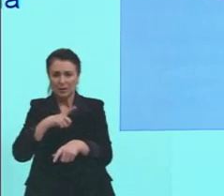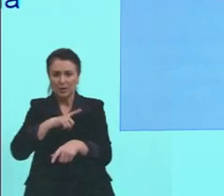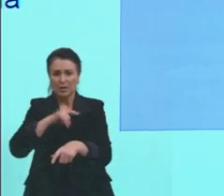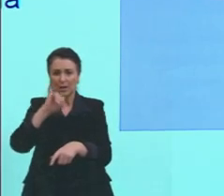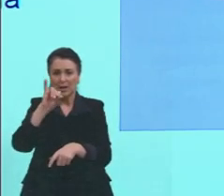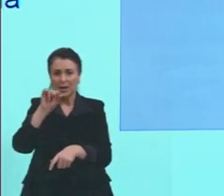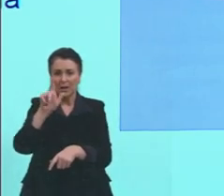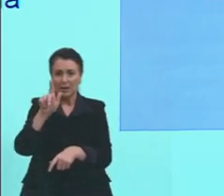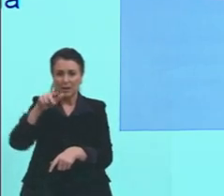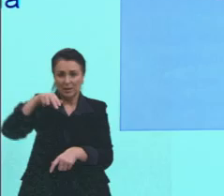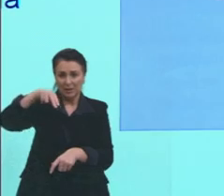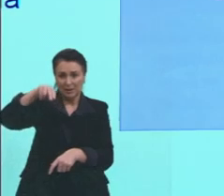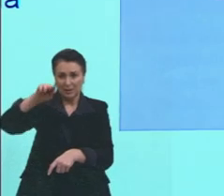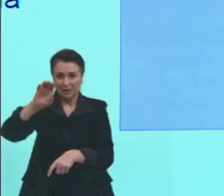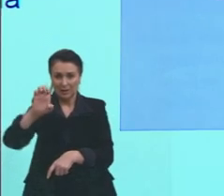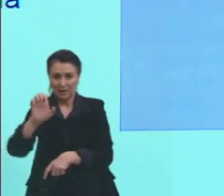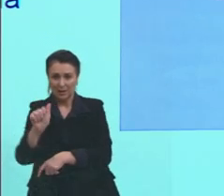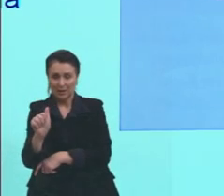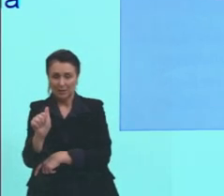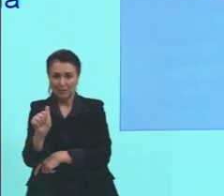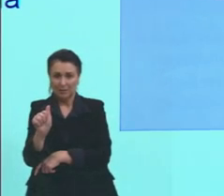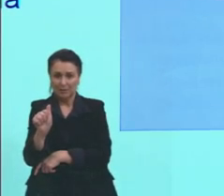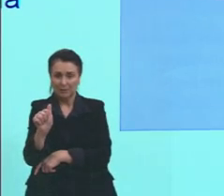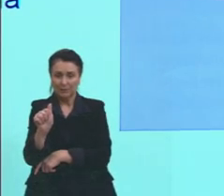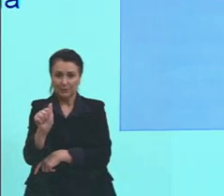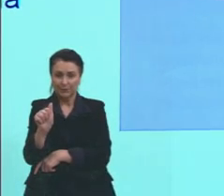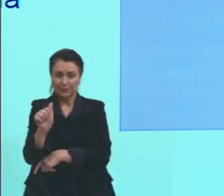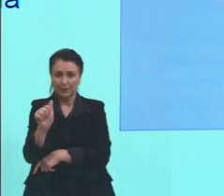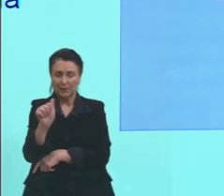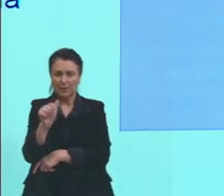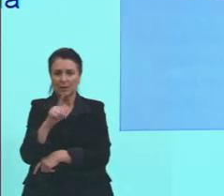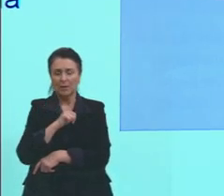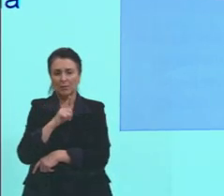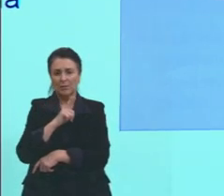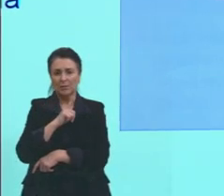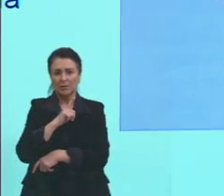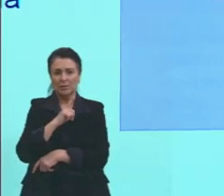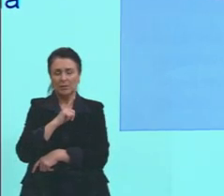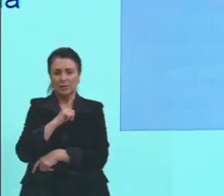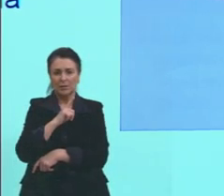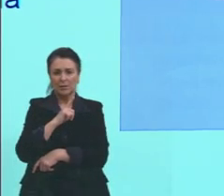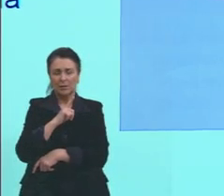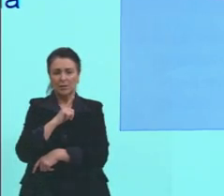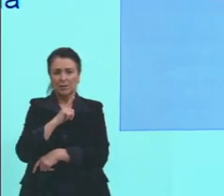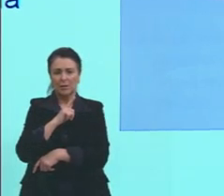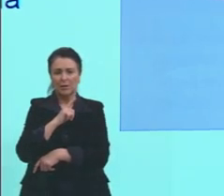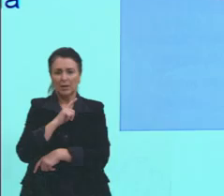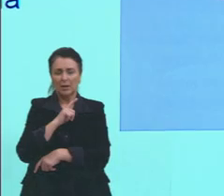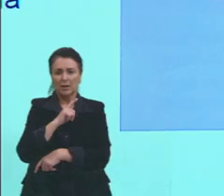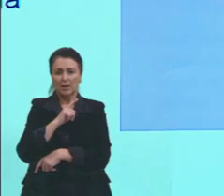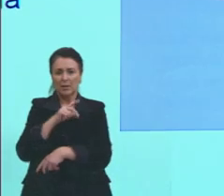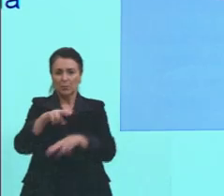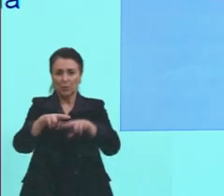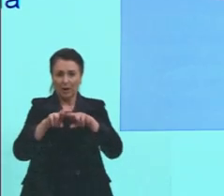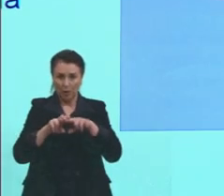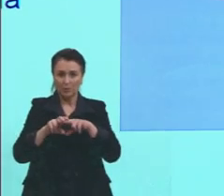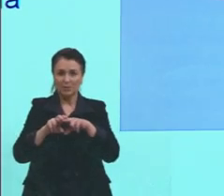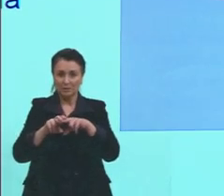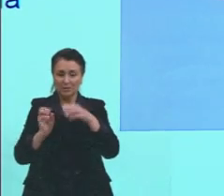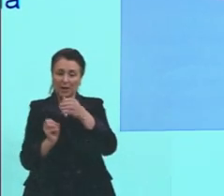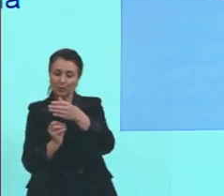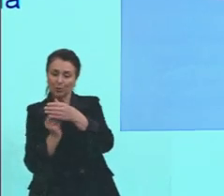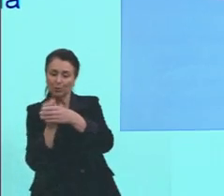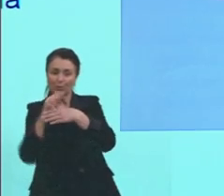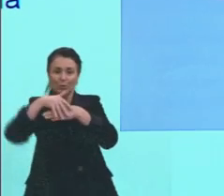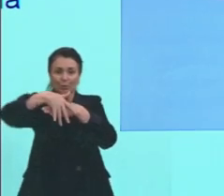Guiné que pode ser a a através da do que atravessa né pode não é através do magma certo